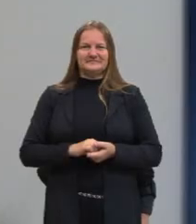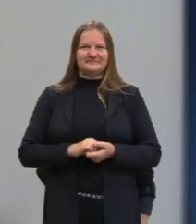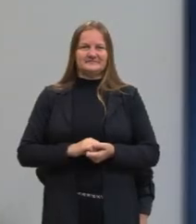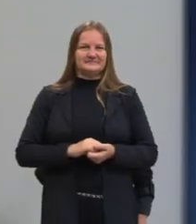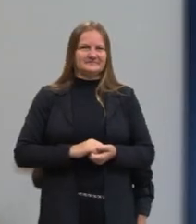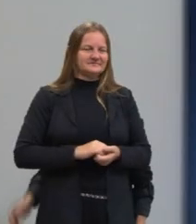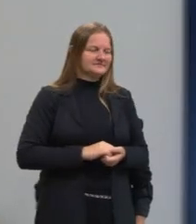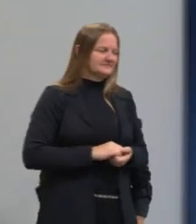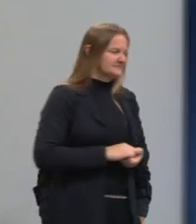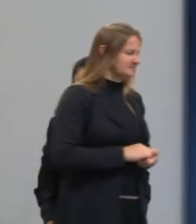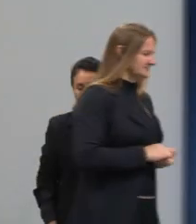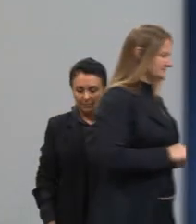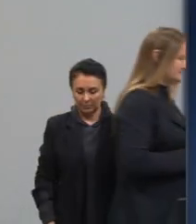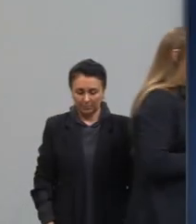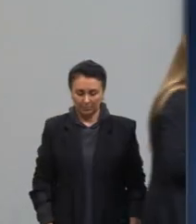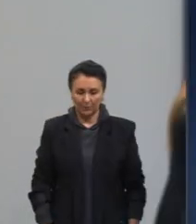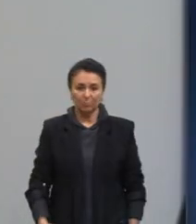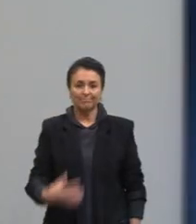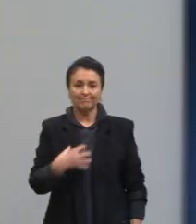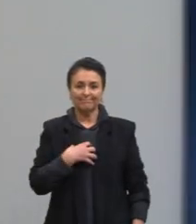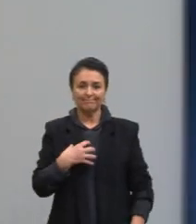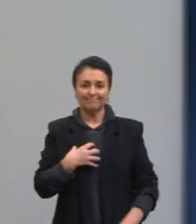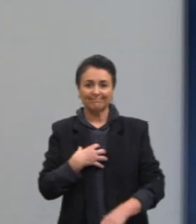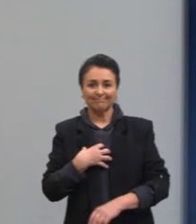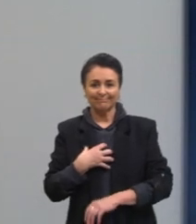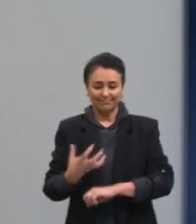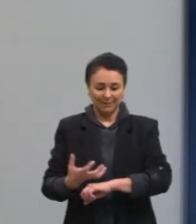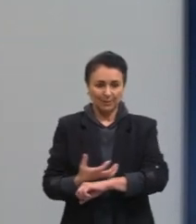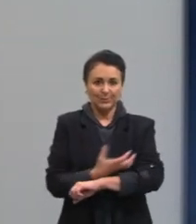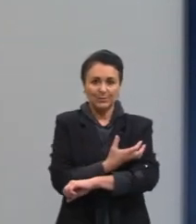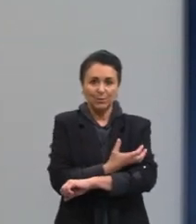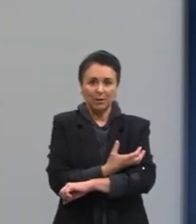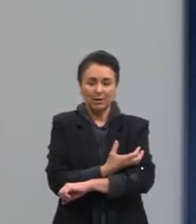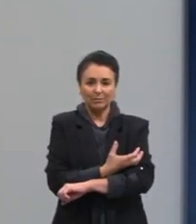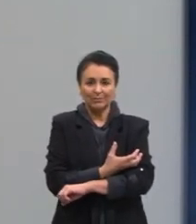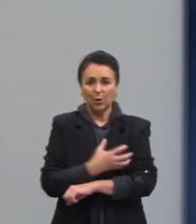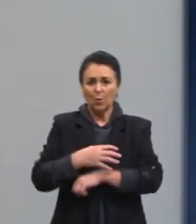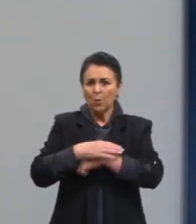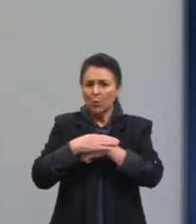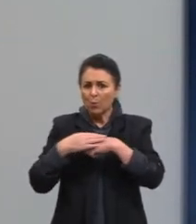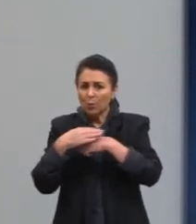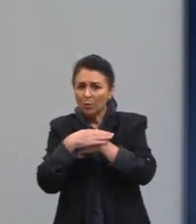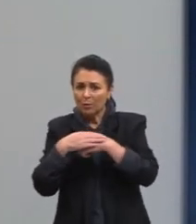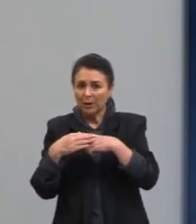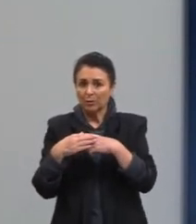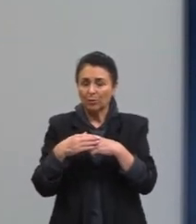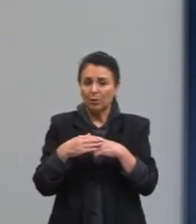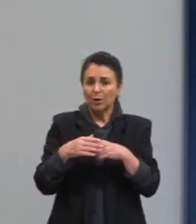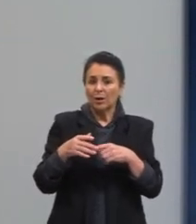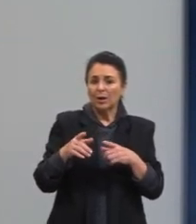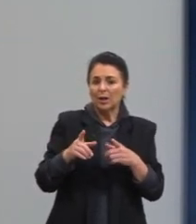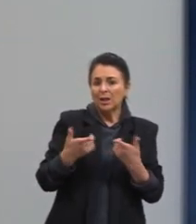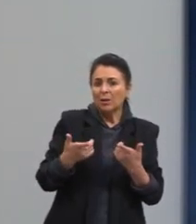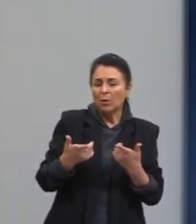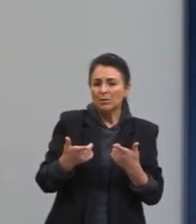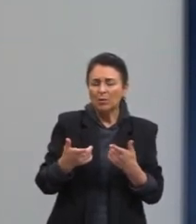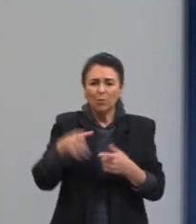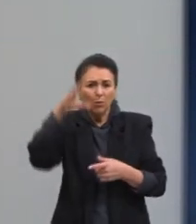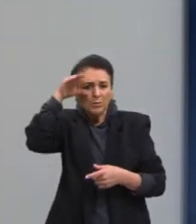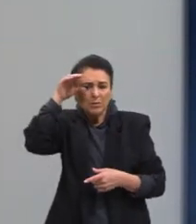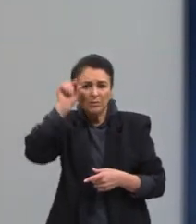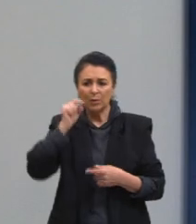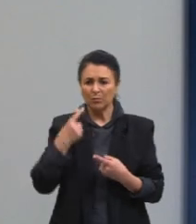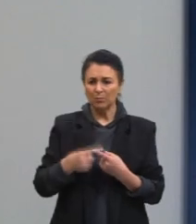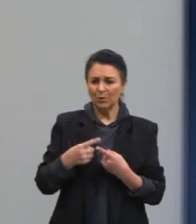afetiva né somos impulsionados por porções sem levar muito em conta os fins tem um